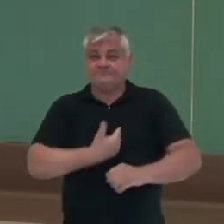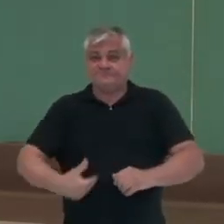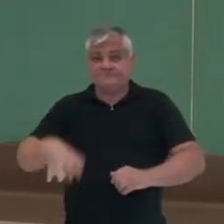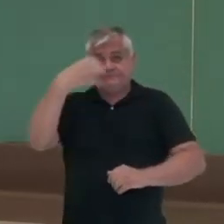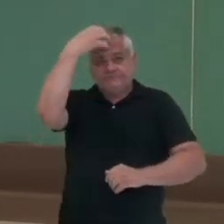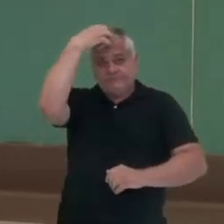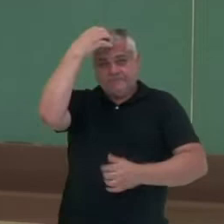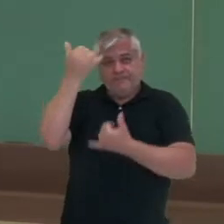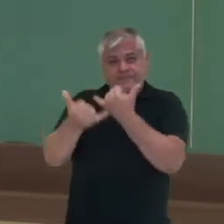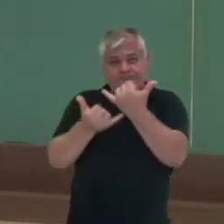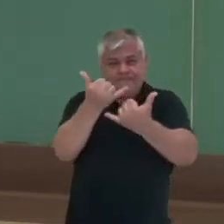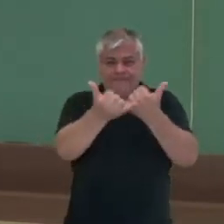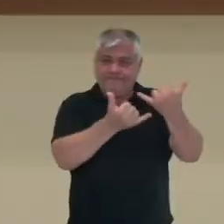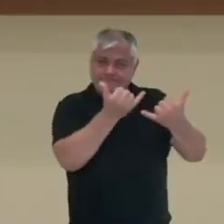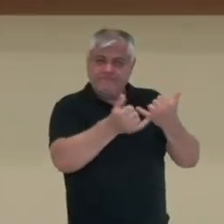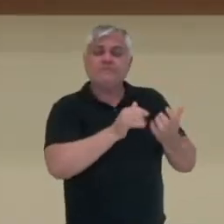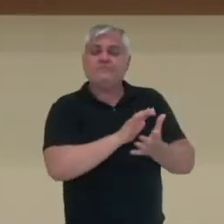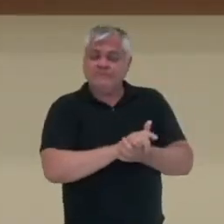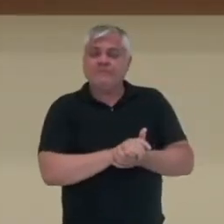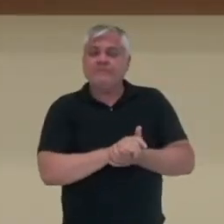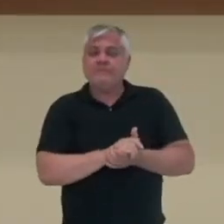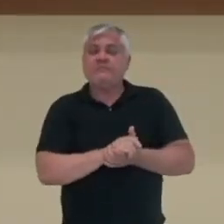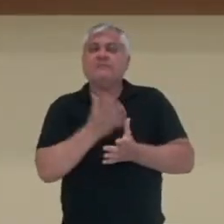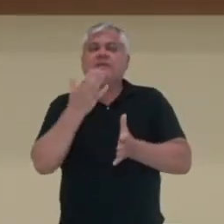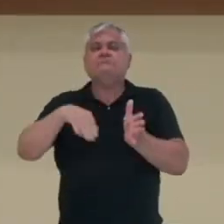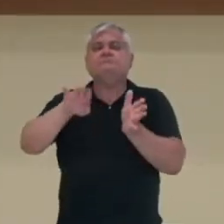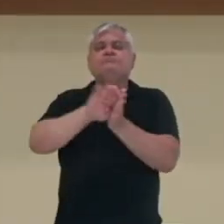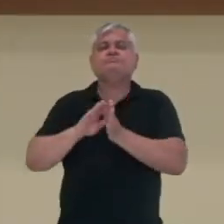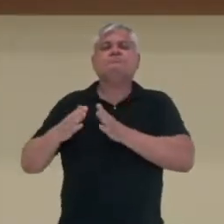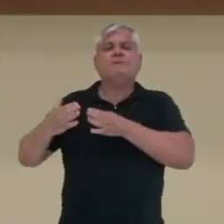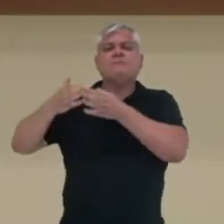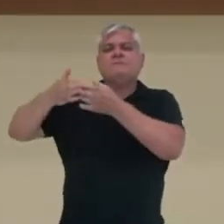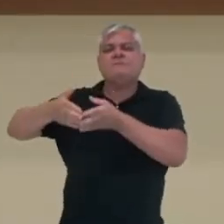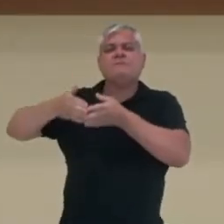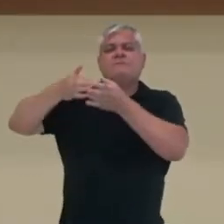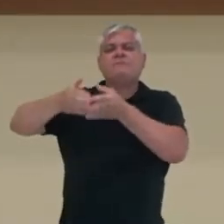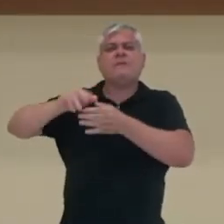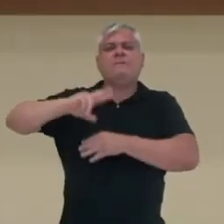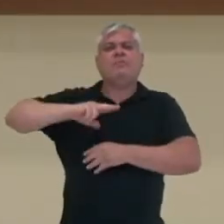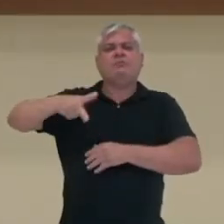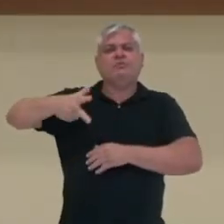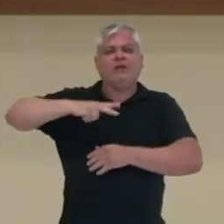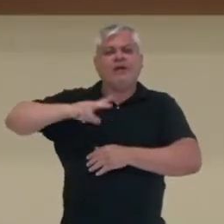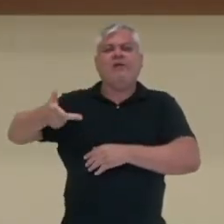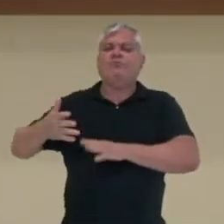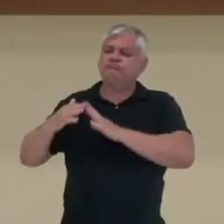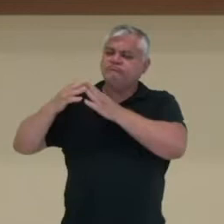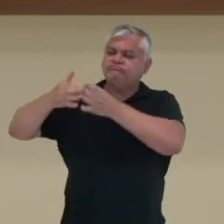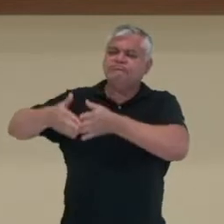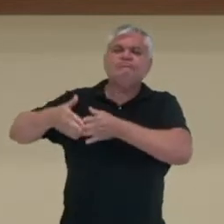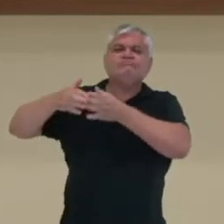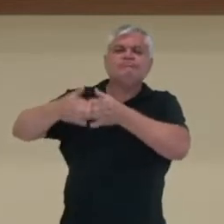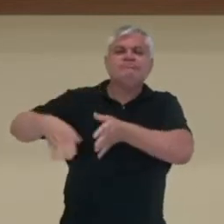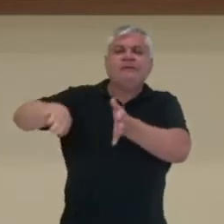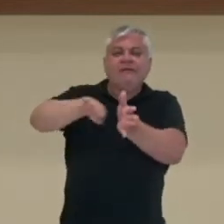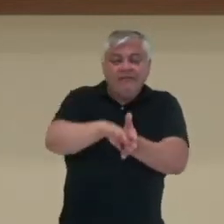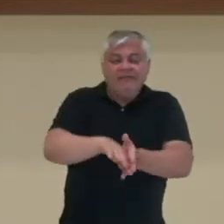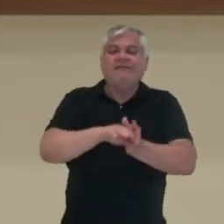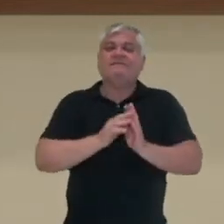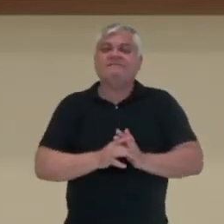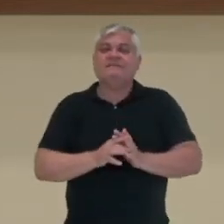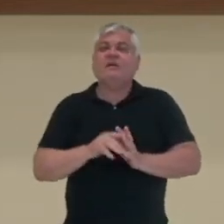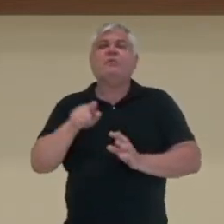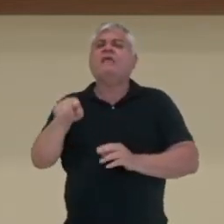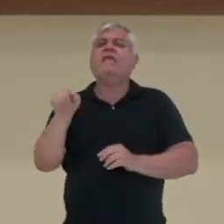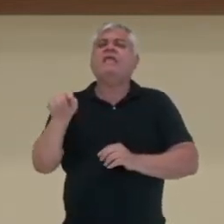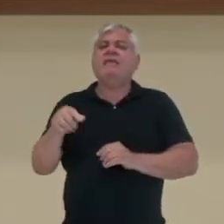diversas brincadeiras. Então o carnaval chega aqui quando o Brasil ainda era colônia de Portugal. Trazido